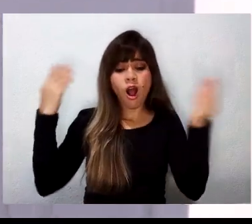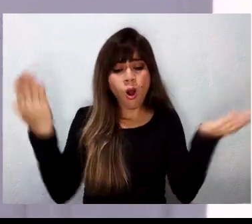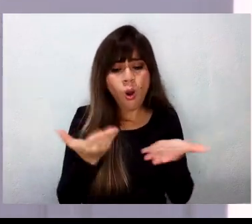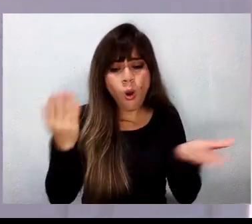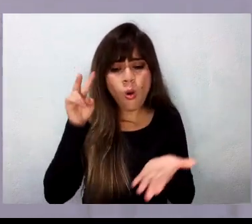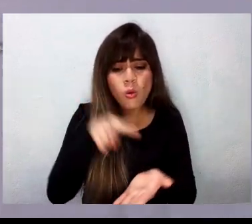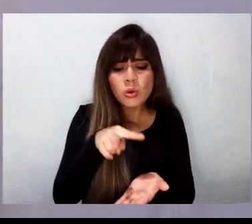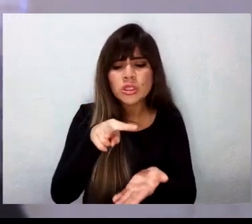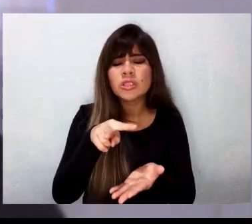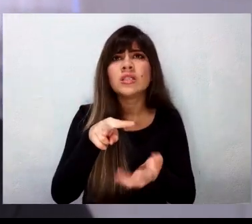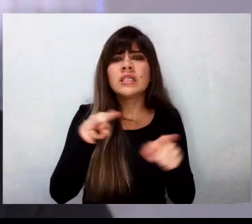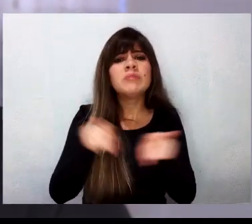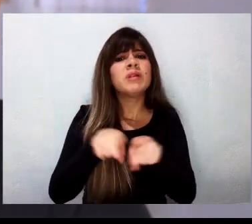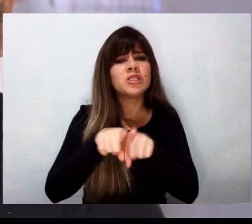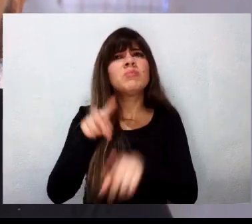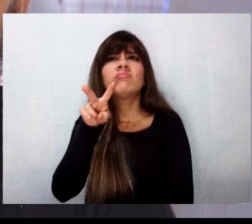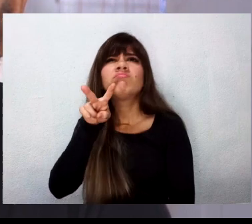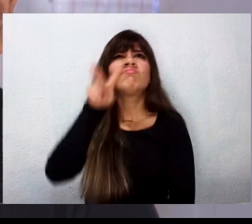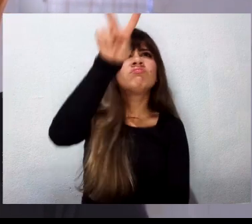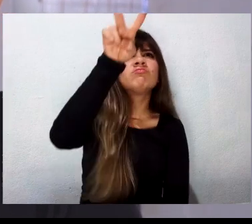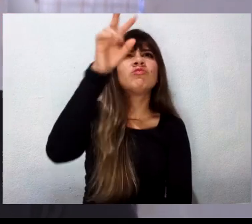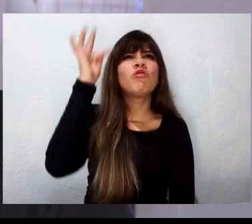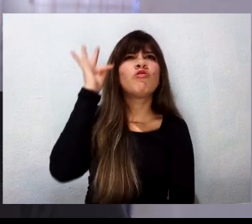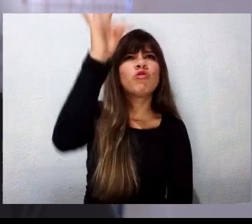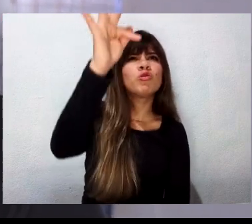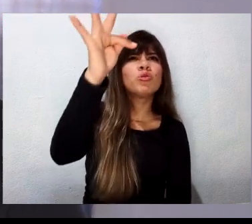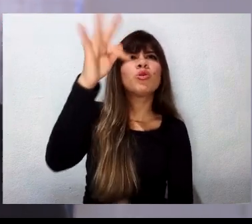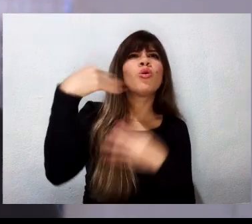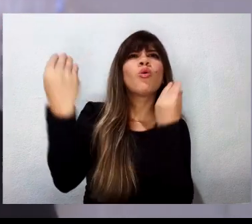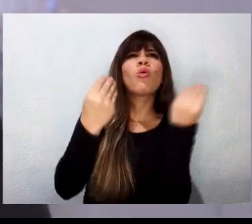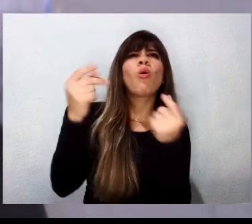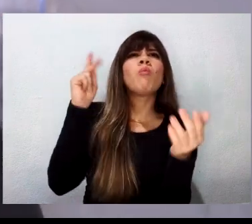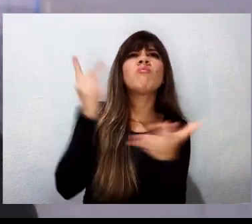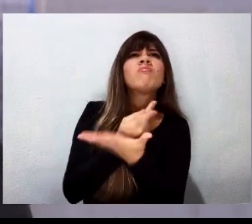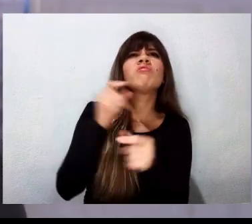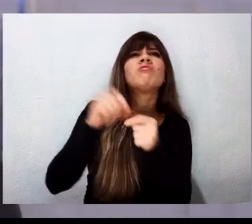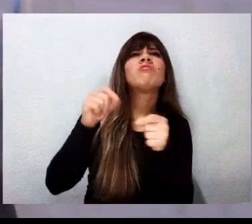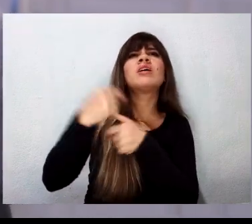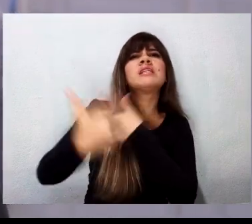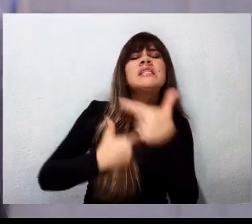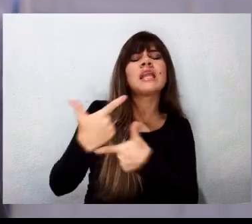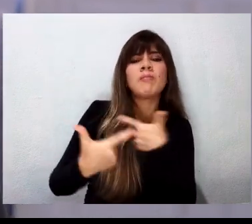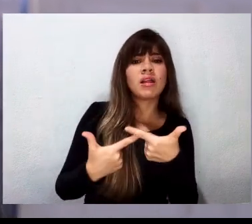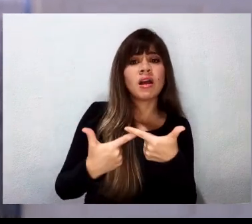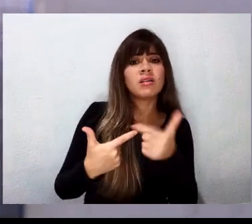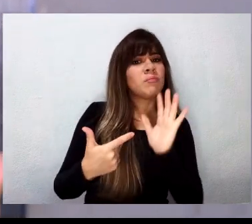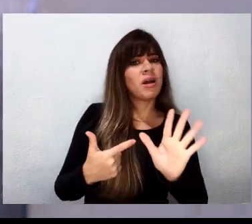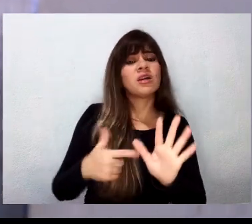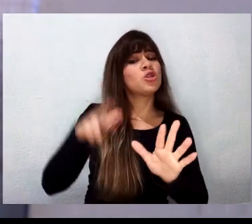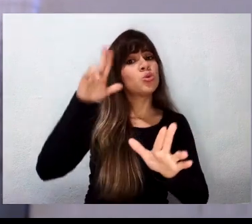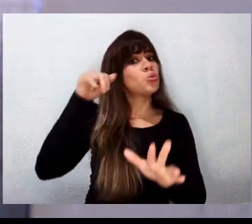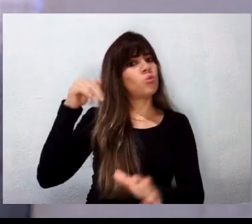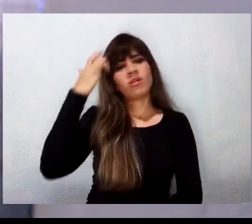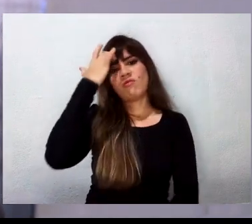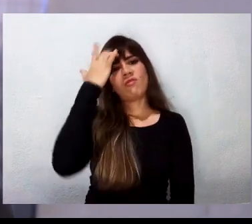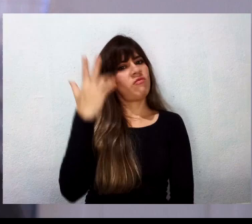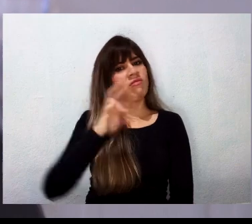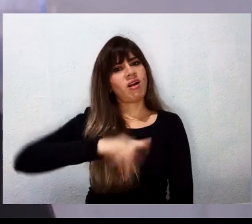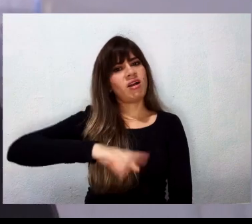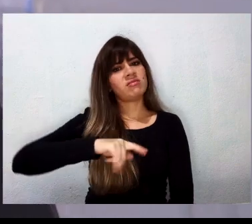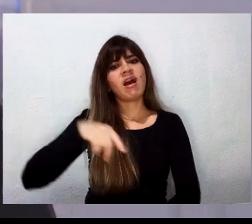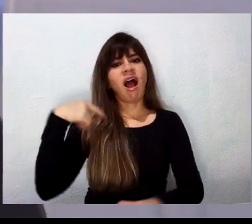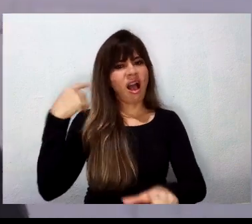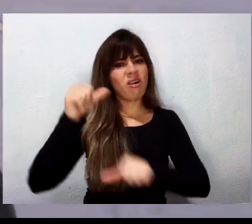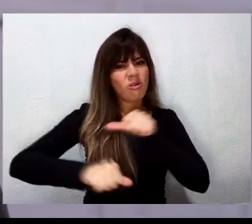olhar para agora, mas também de olhar para frente, né? Jota. Como vai ser? Eu só sei que nunca foi fácil,